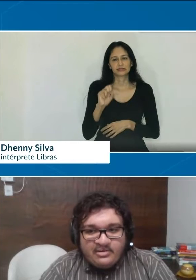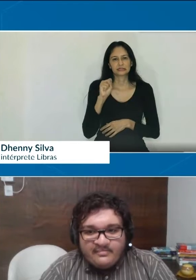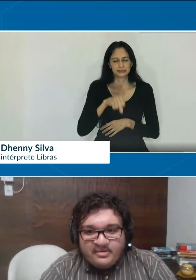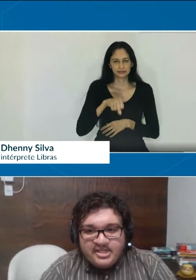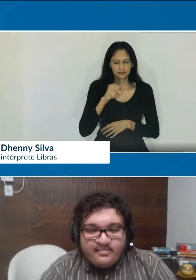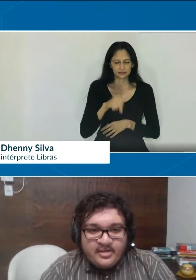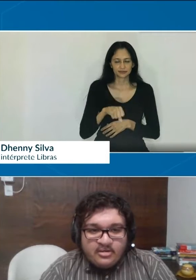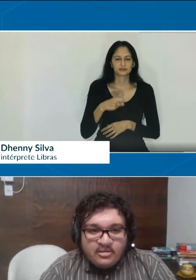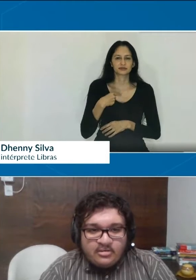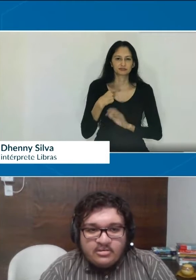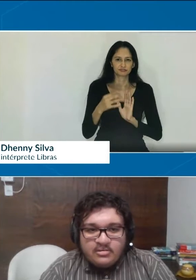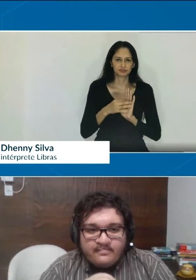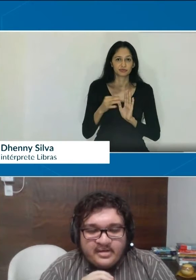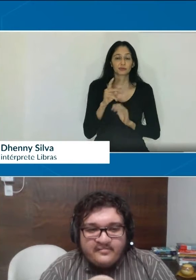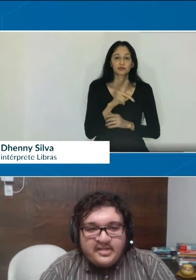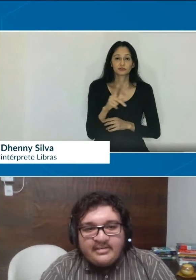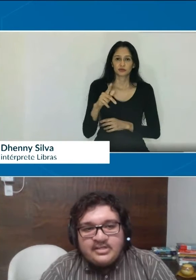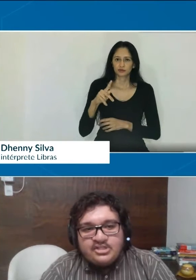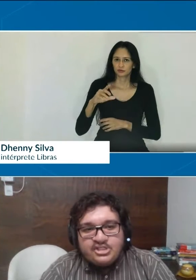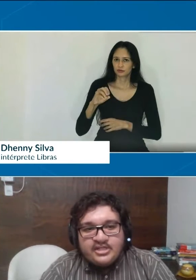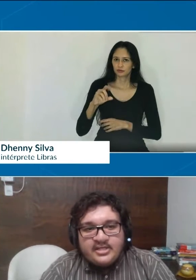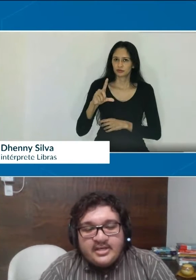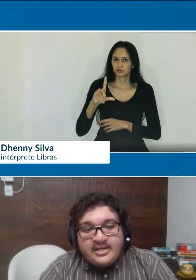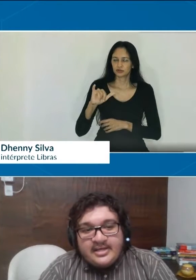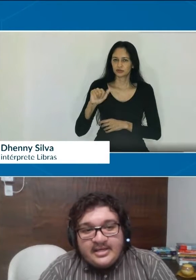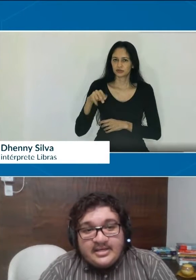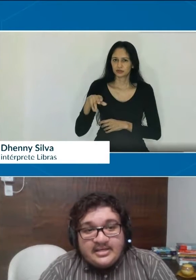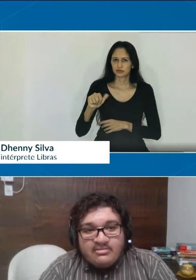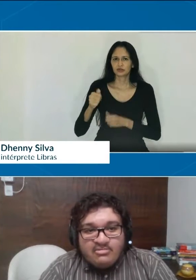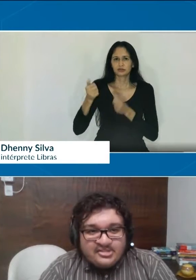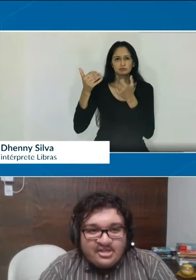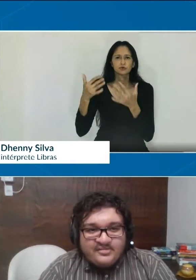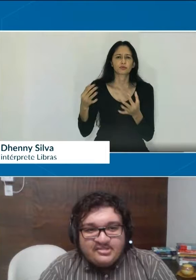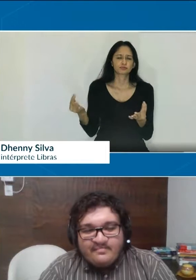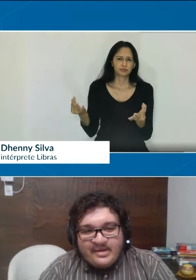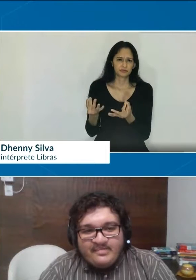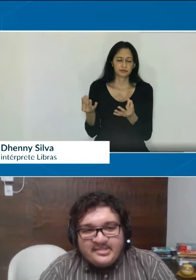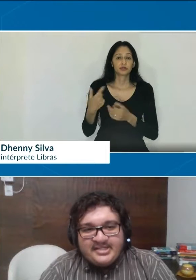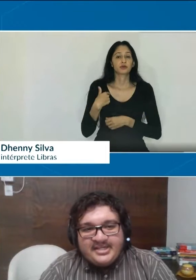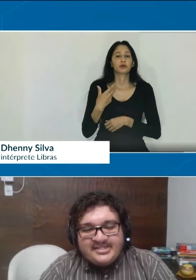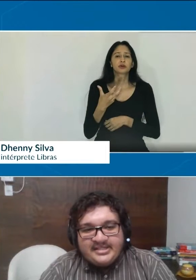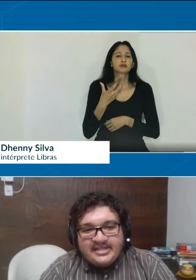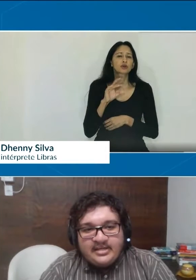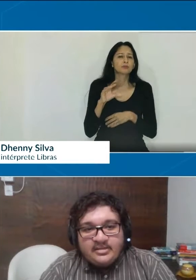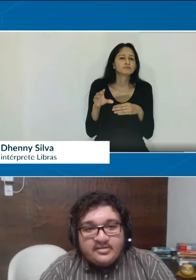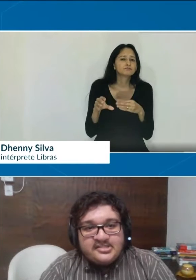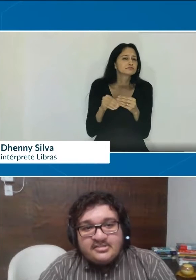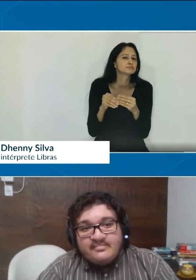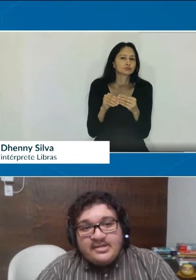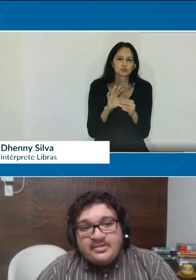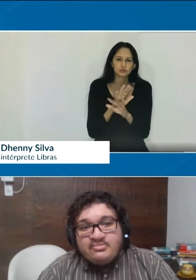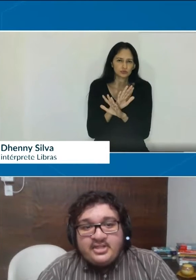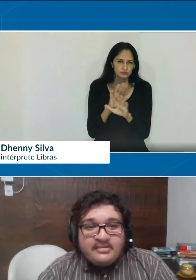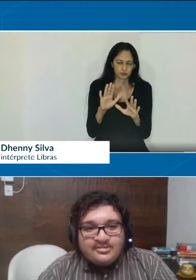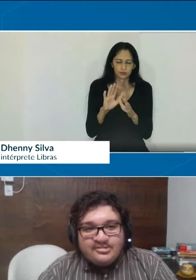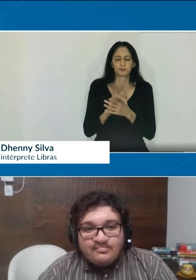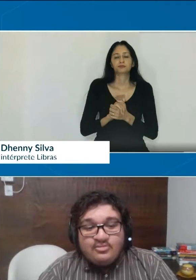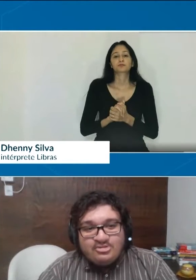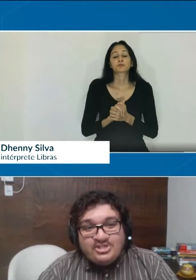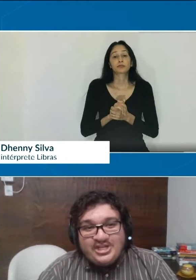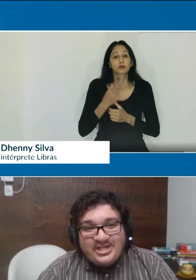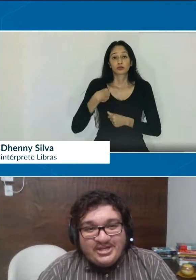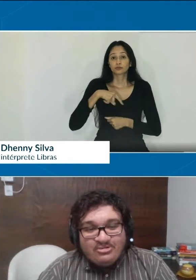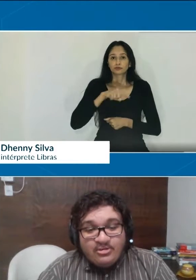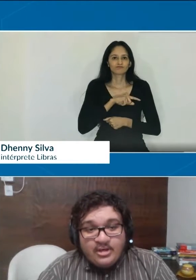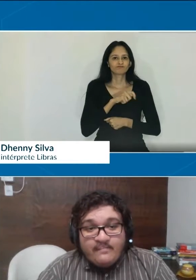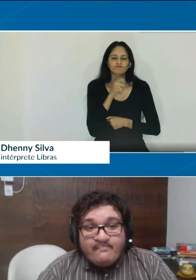que a professora Poliana colocou perfeitamente, né? E eu gostaria de fazer apenas acrescentar. Nós também não temos